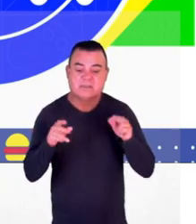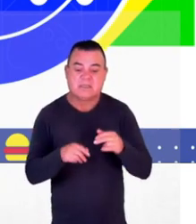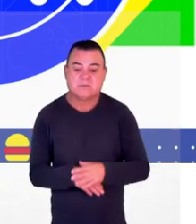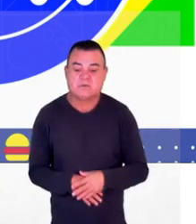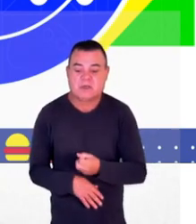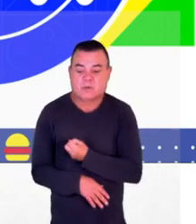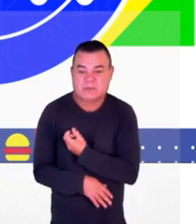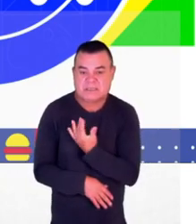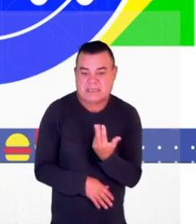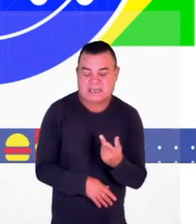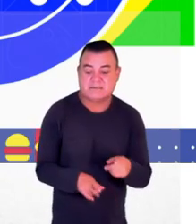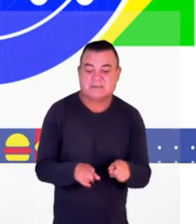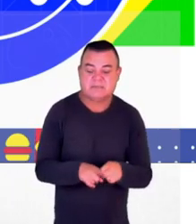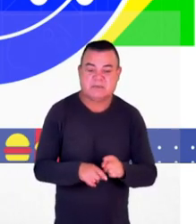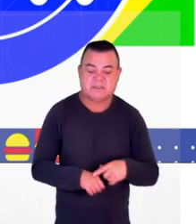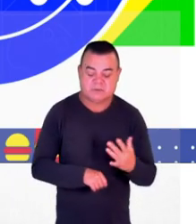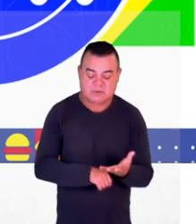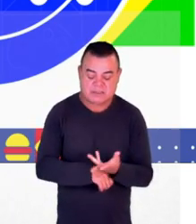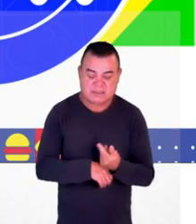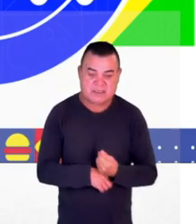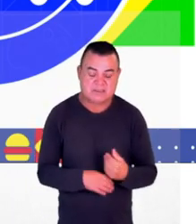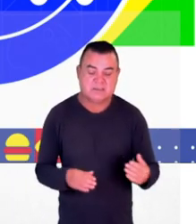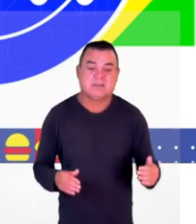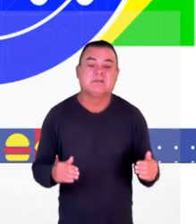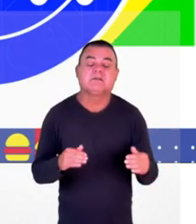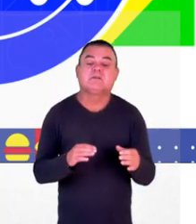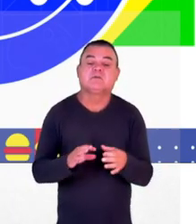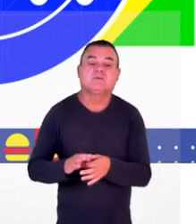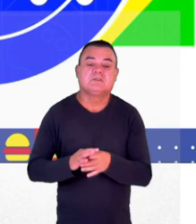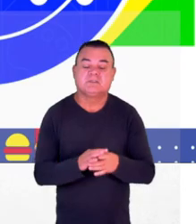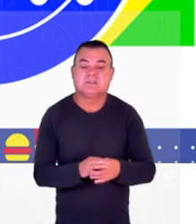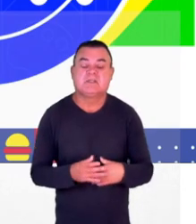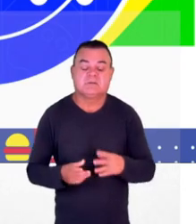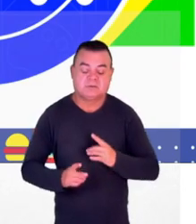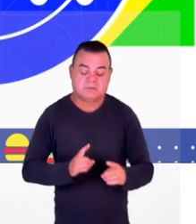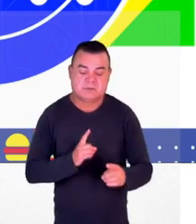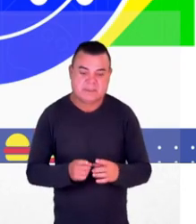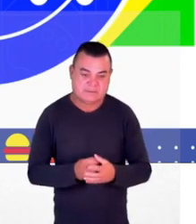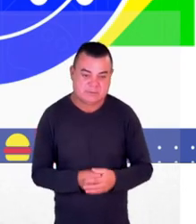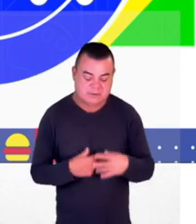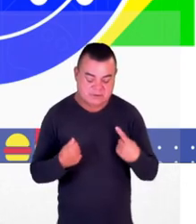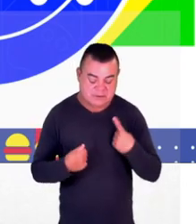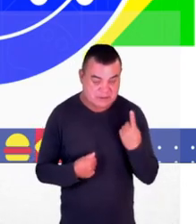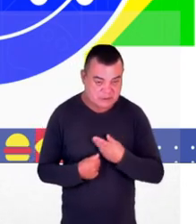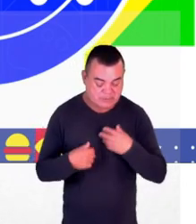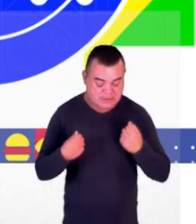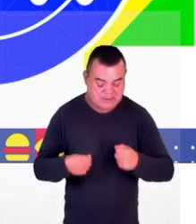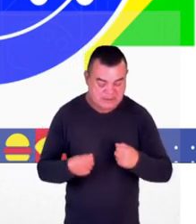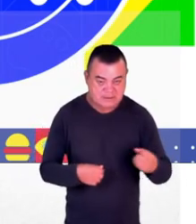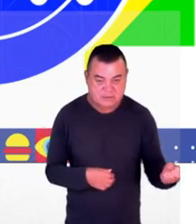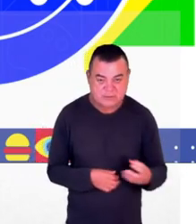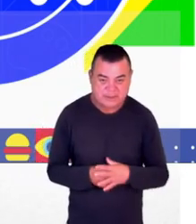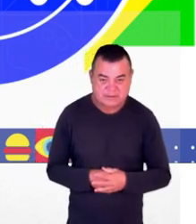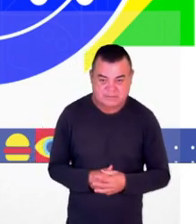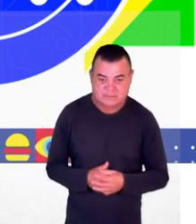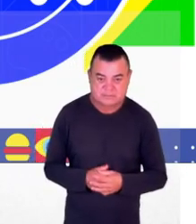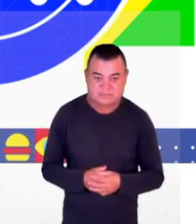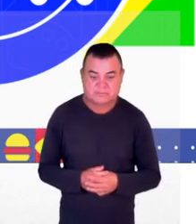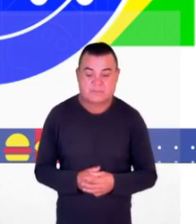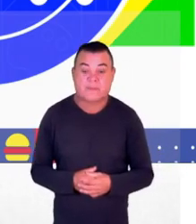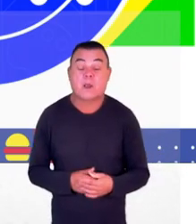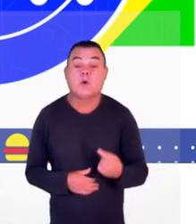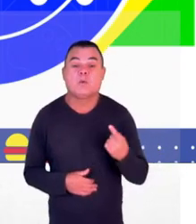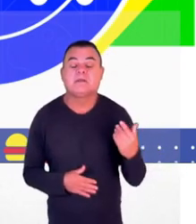qualidade muito conectadas com as discussões que a gente precisa eh atualmente bom E aí uma e uma das últimas